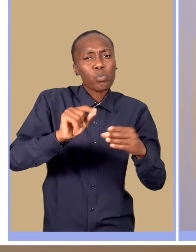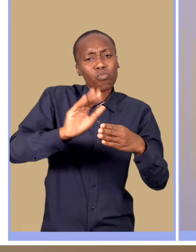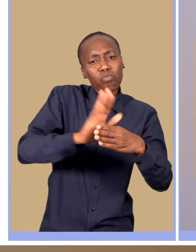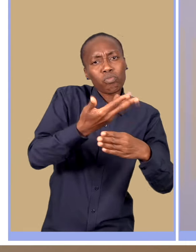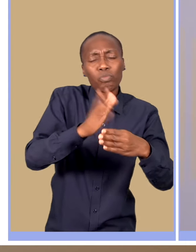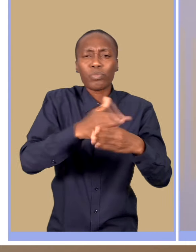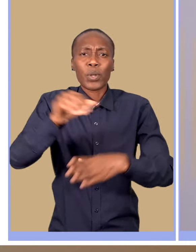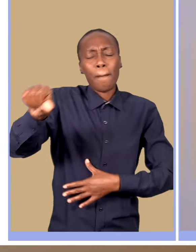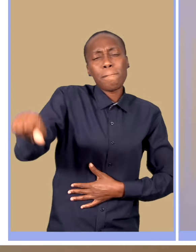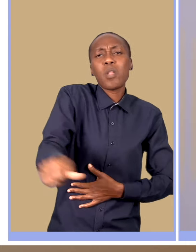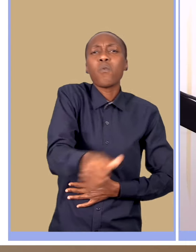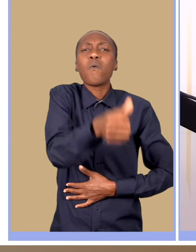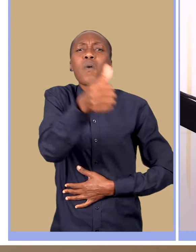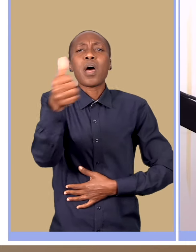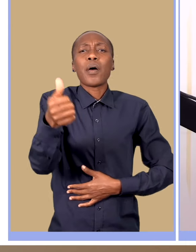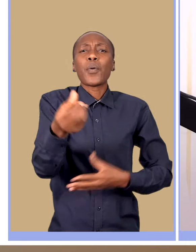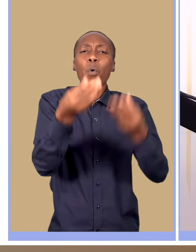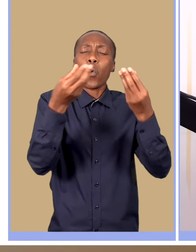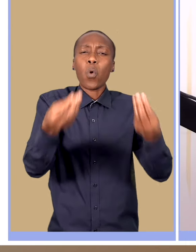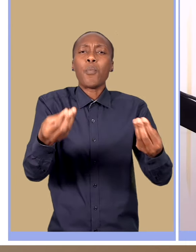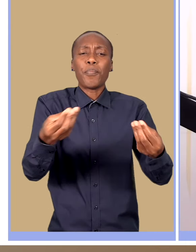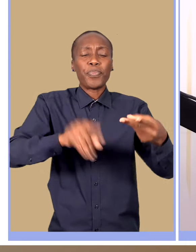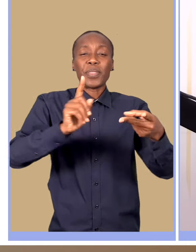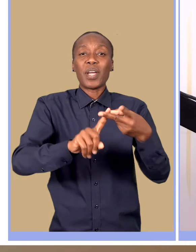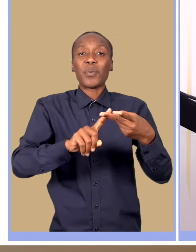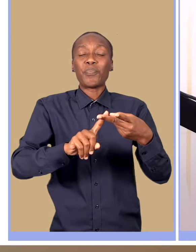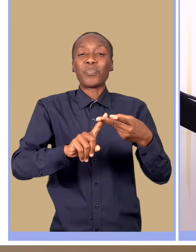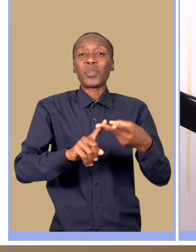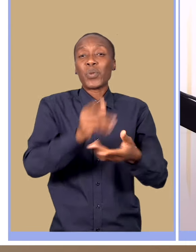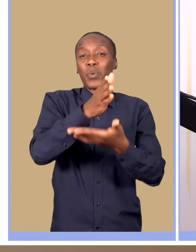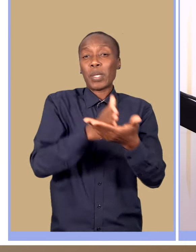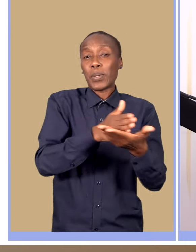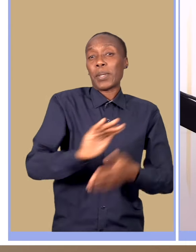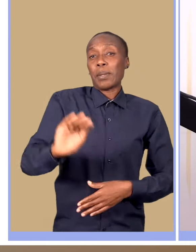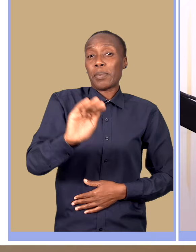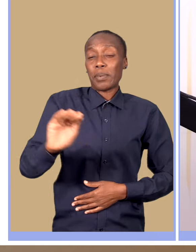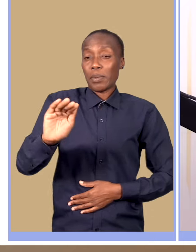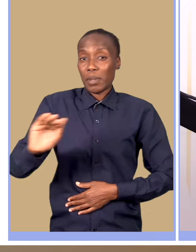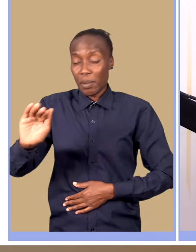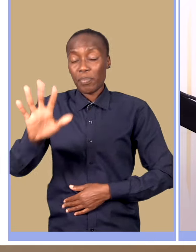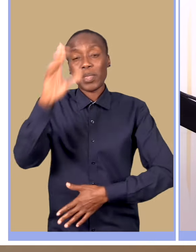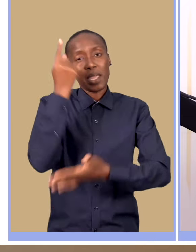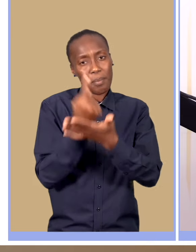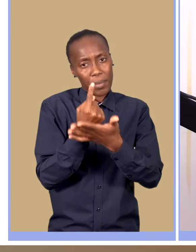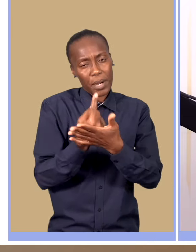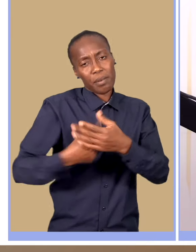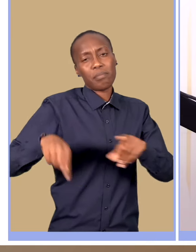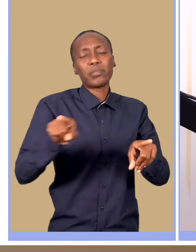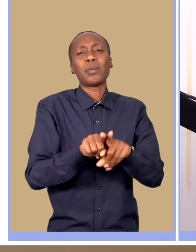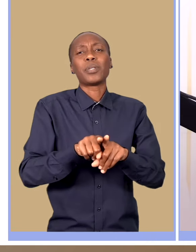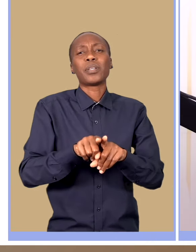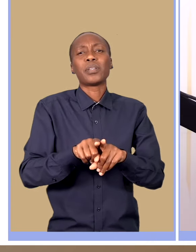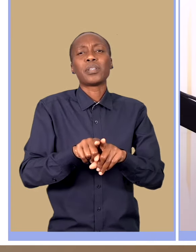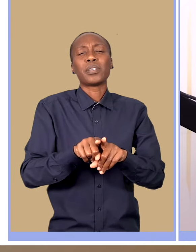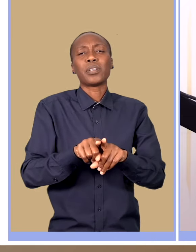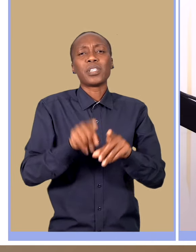né? Então, acho que esta comunicação de risco ambiental que é feita também tem que levar em